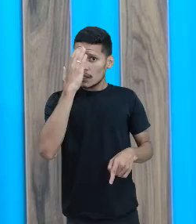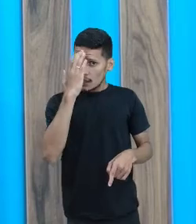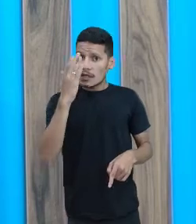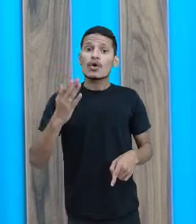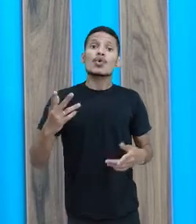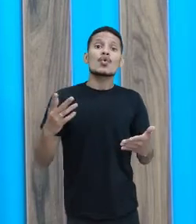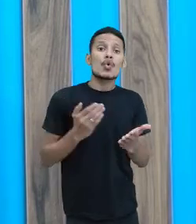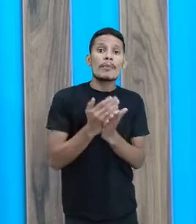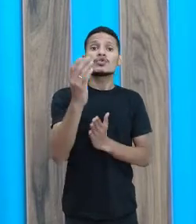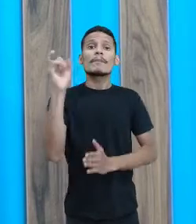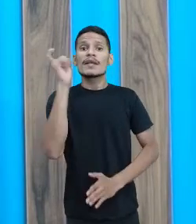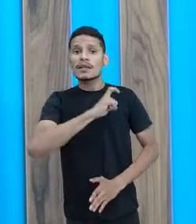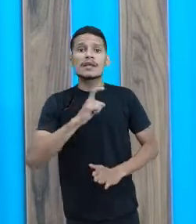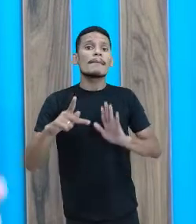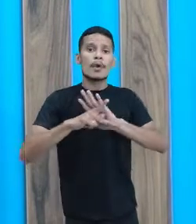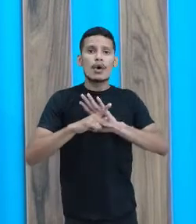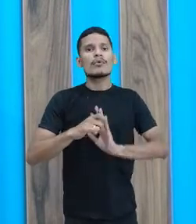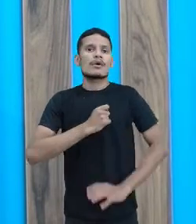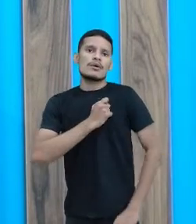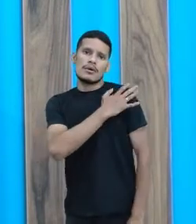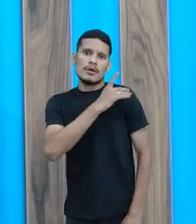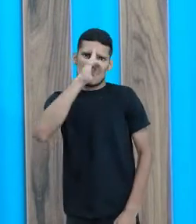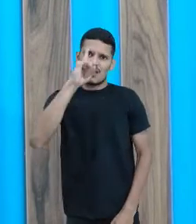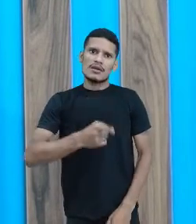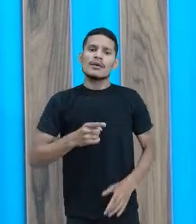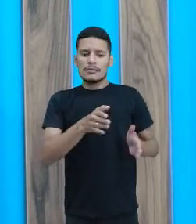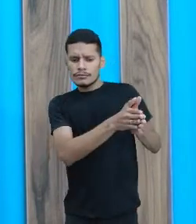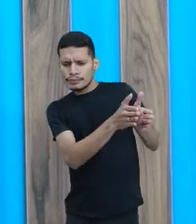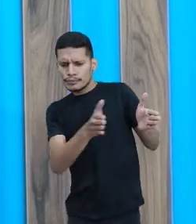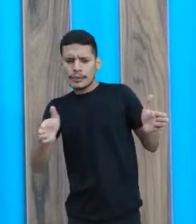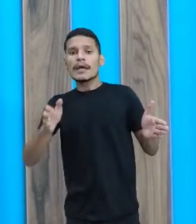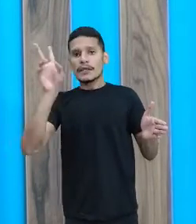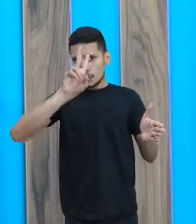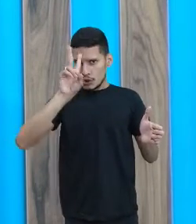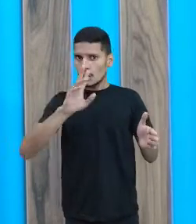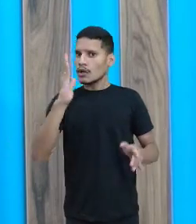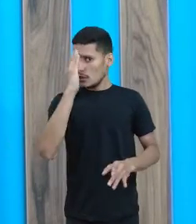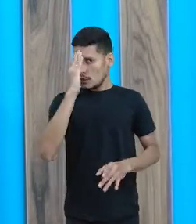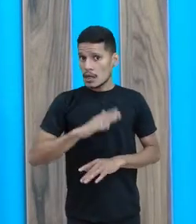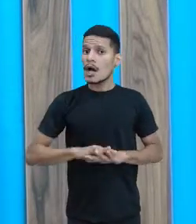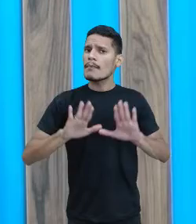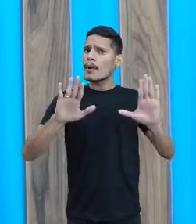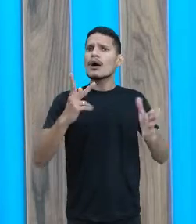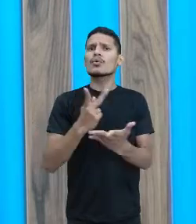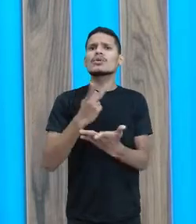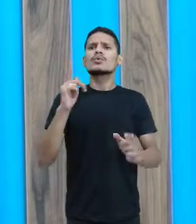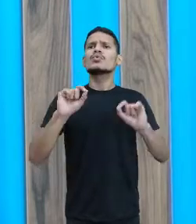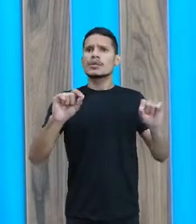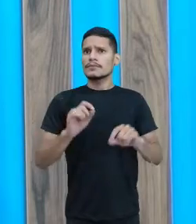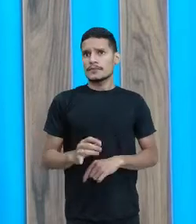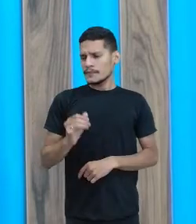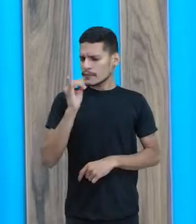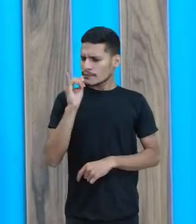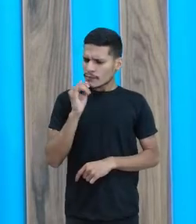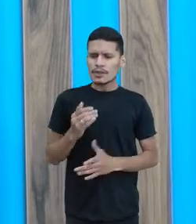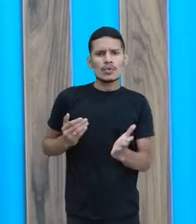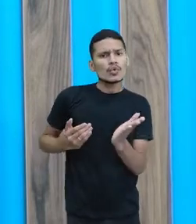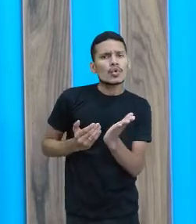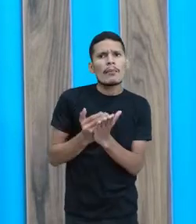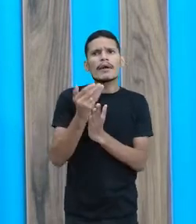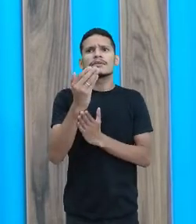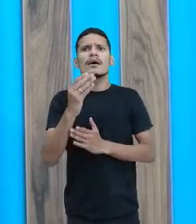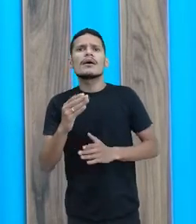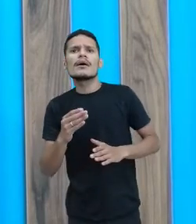mentirosa essa ditadura, né, como vai ser ao longo de toda a sua história, tá bom? Então é o seguinte, a partir dali eles começaram